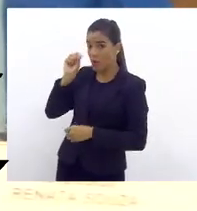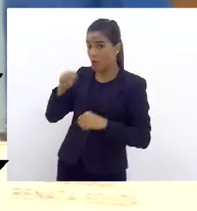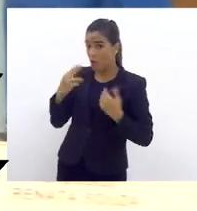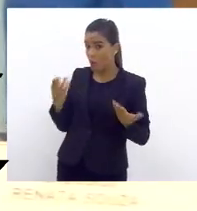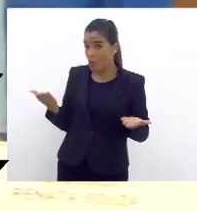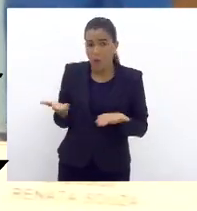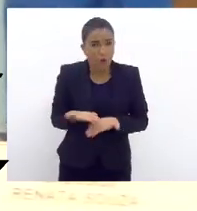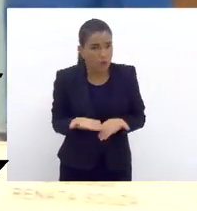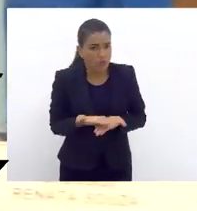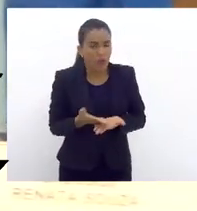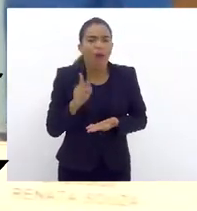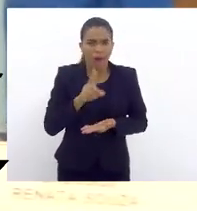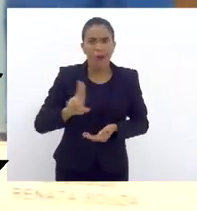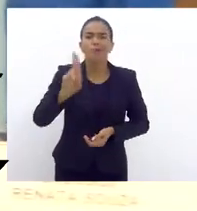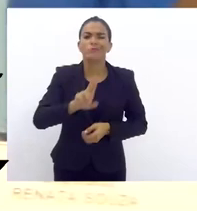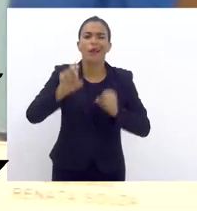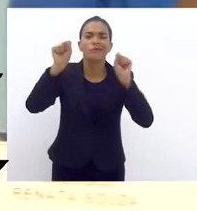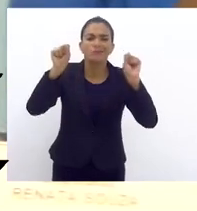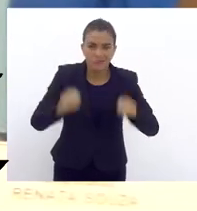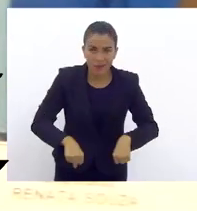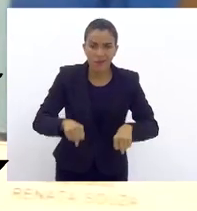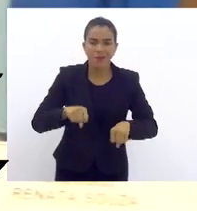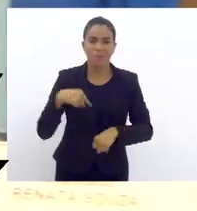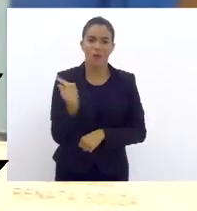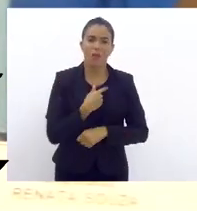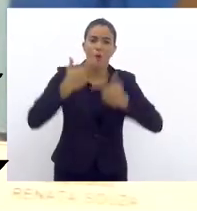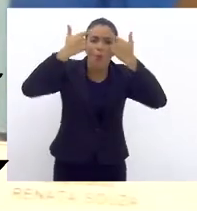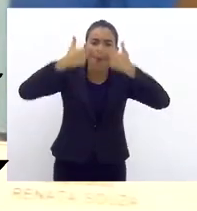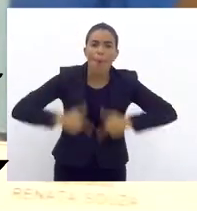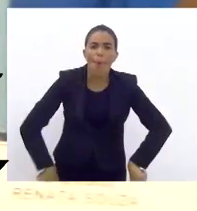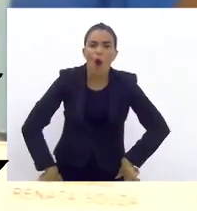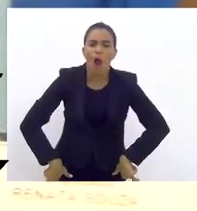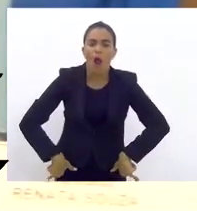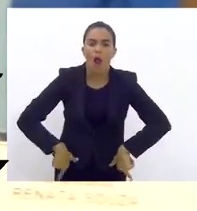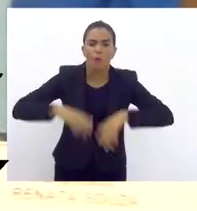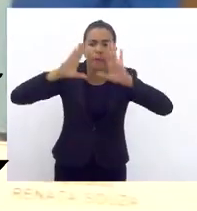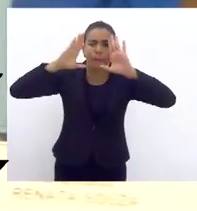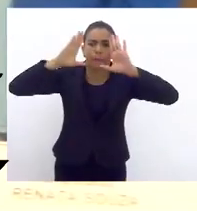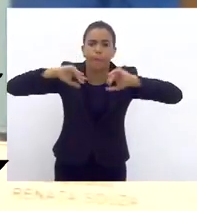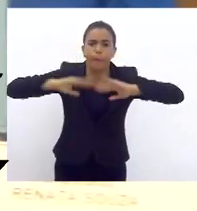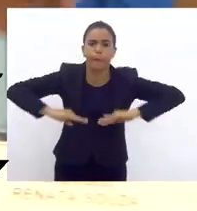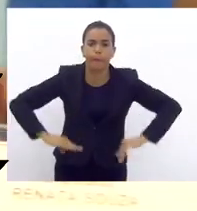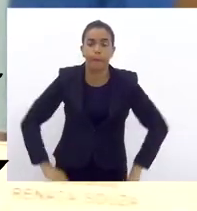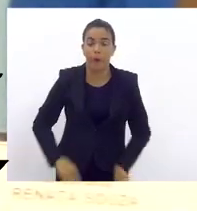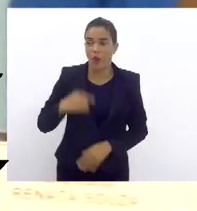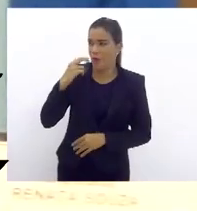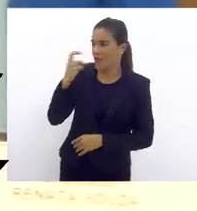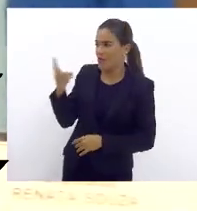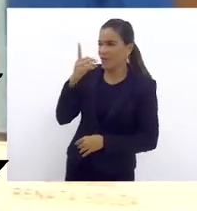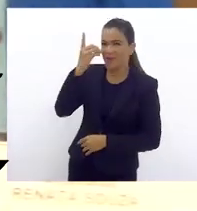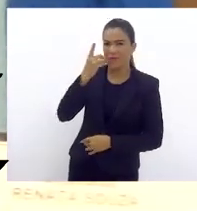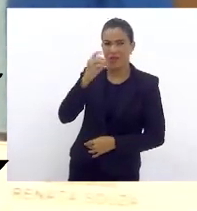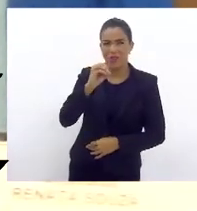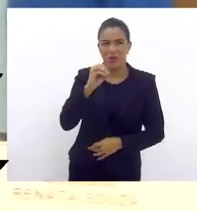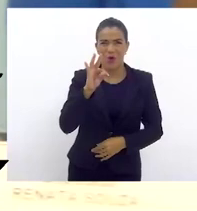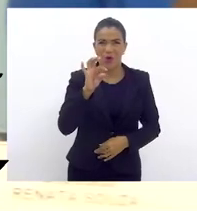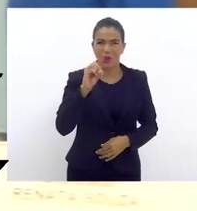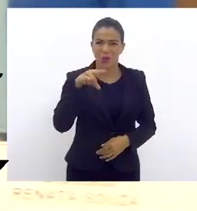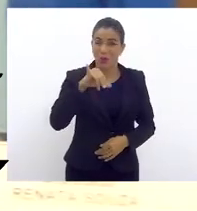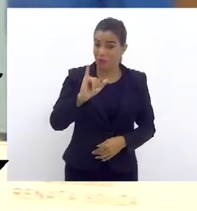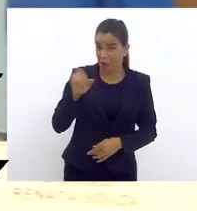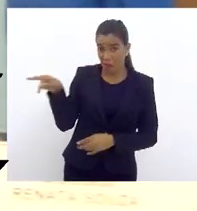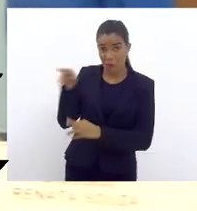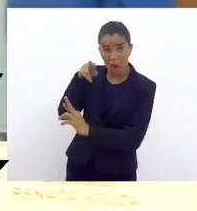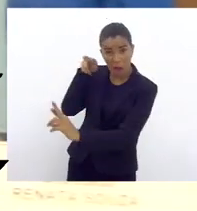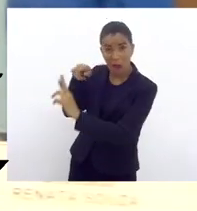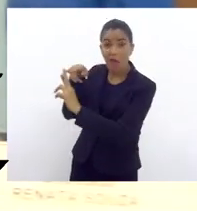é utilizada assim para nos esvaziar porque sabe vejo aqui o deputado Otoni que é né uma